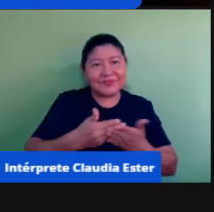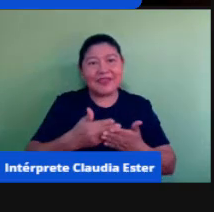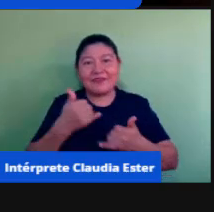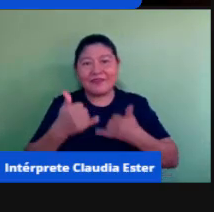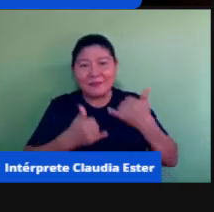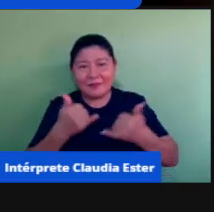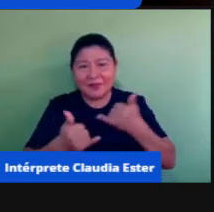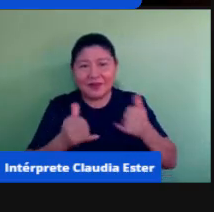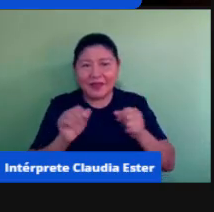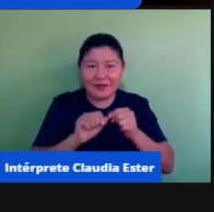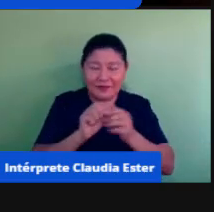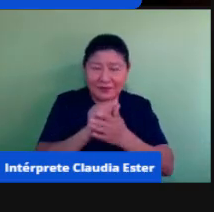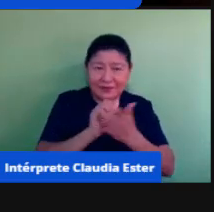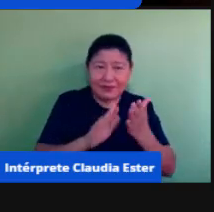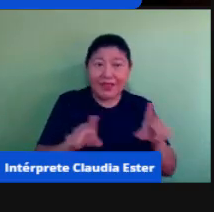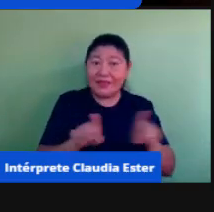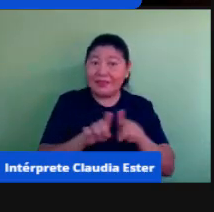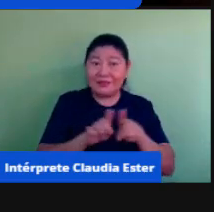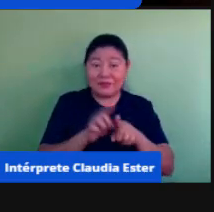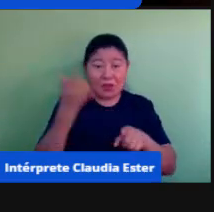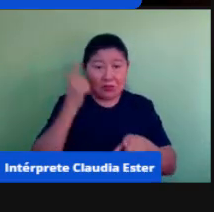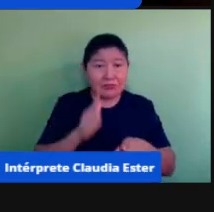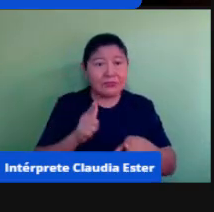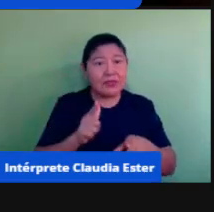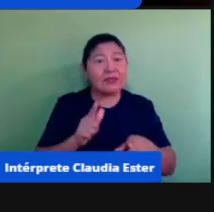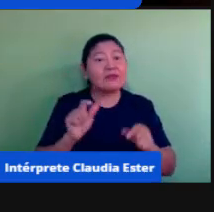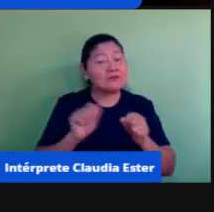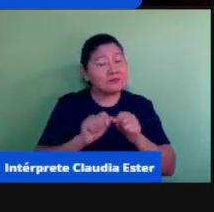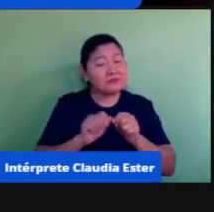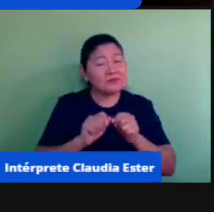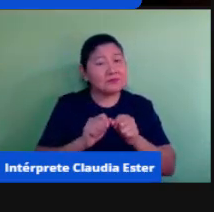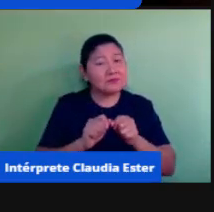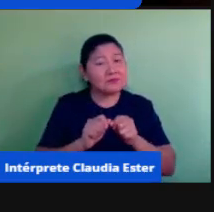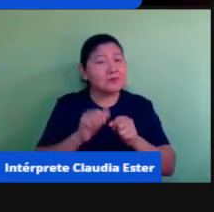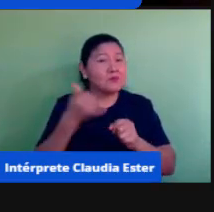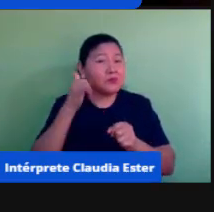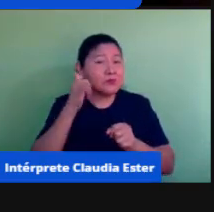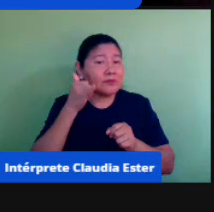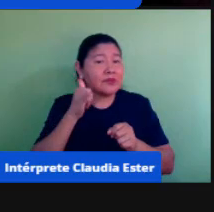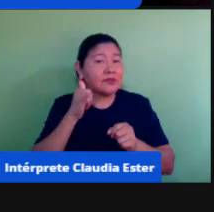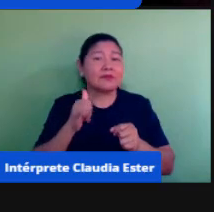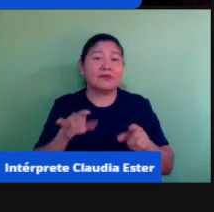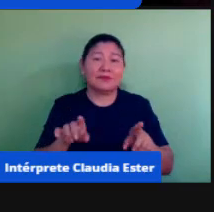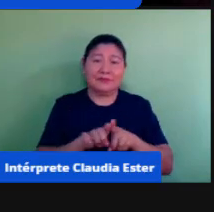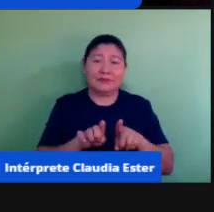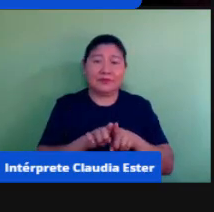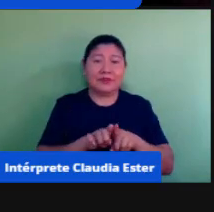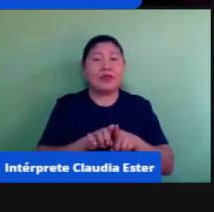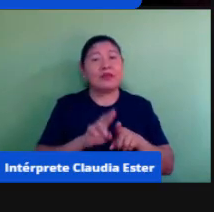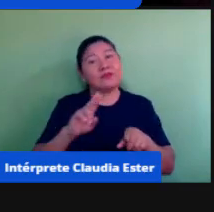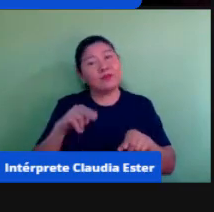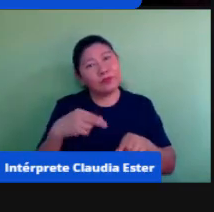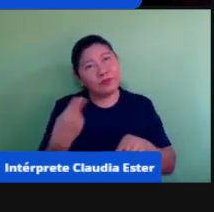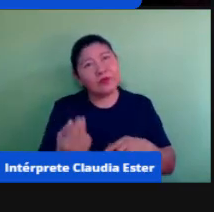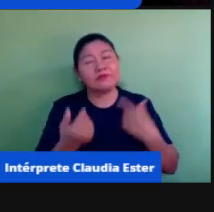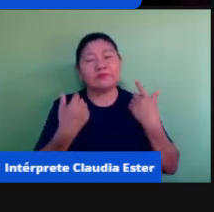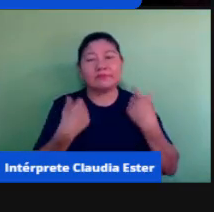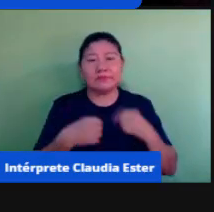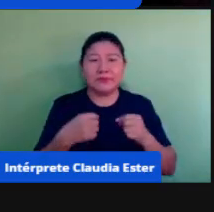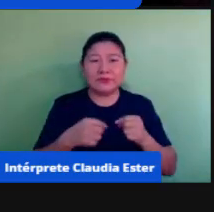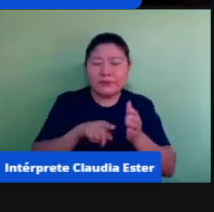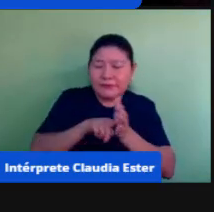podem fazer no celular. Então, são ferramentas gratuitas que nós só precisamos o quê? Buscar, pesquisar,